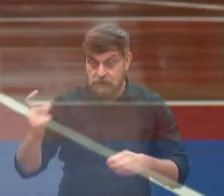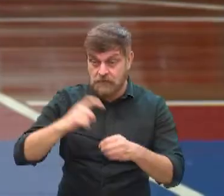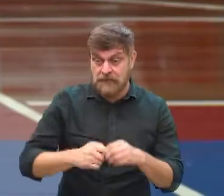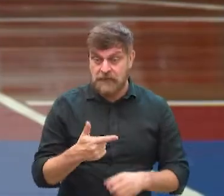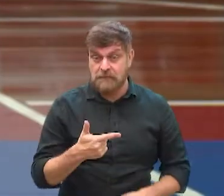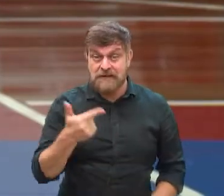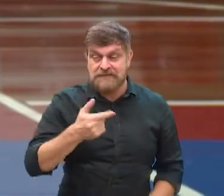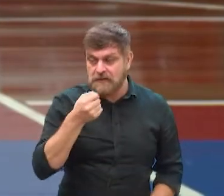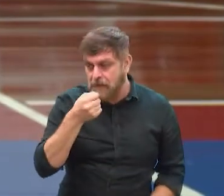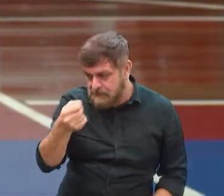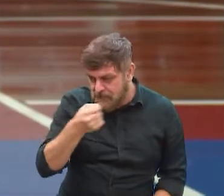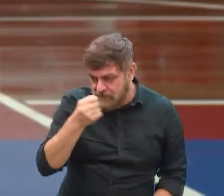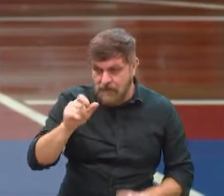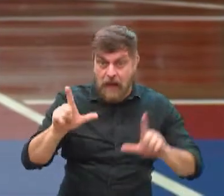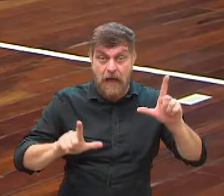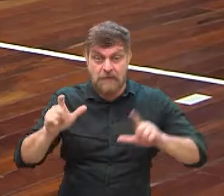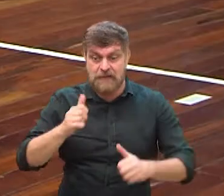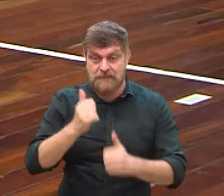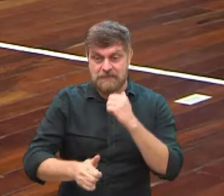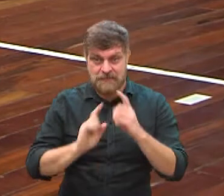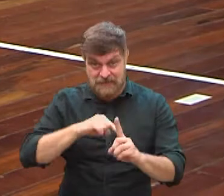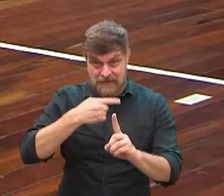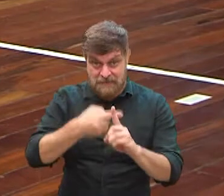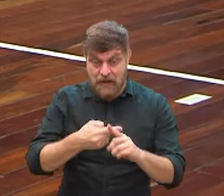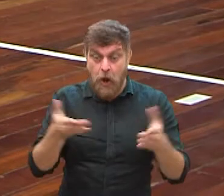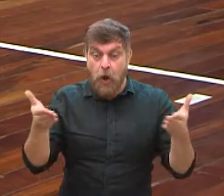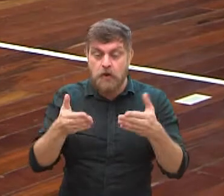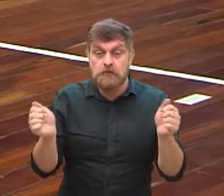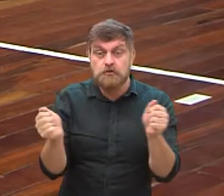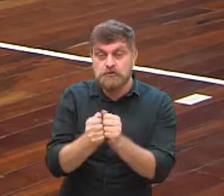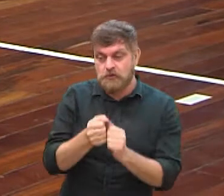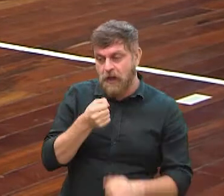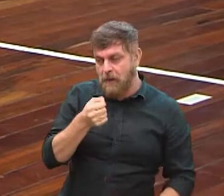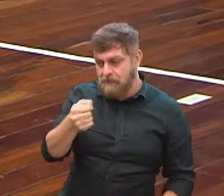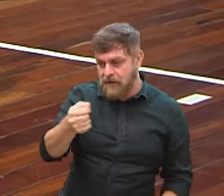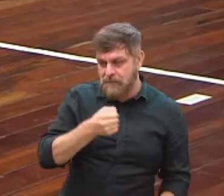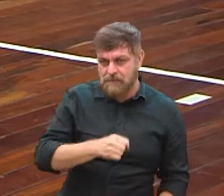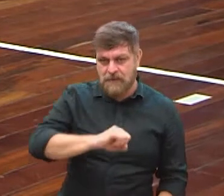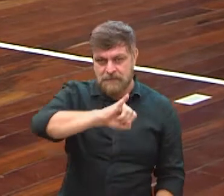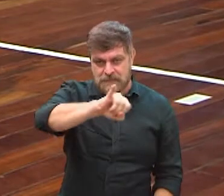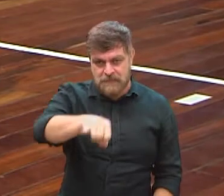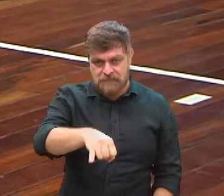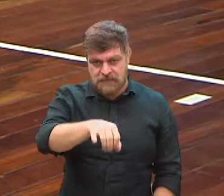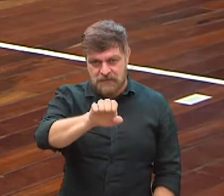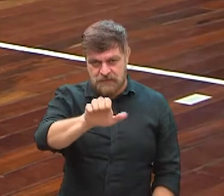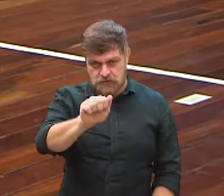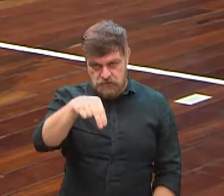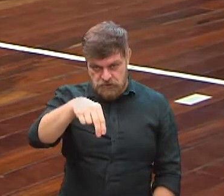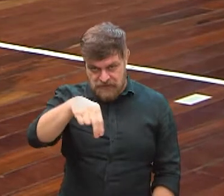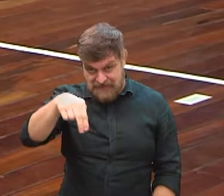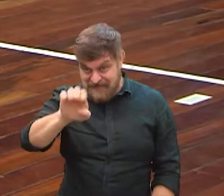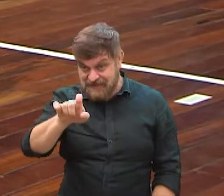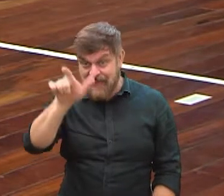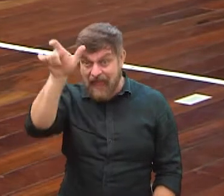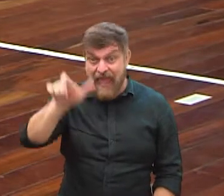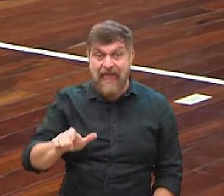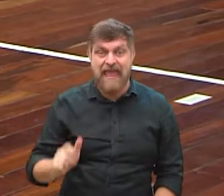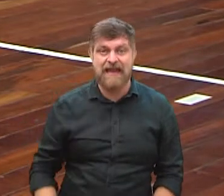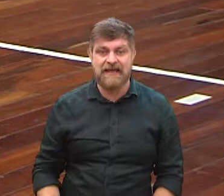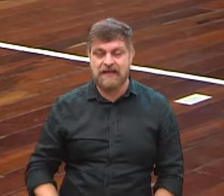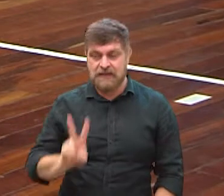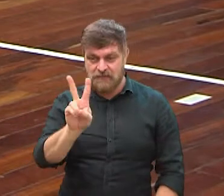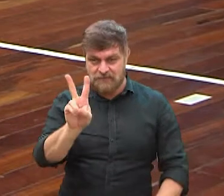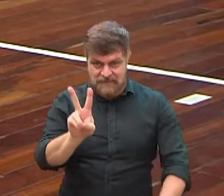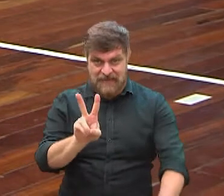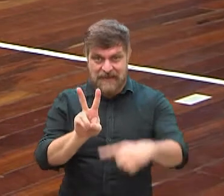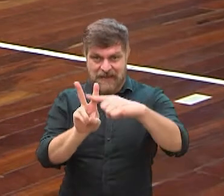Voltamos com o segundo bloco do programa Mais Esportes. Hoje estou entrevistando a Jane Flauzino Moraes, ela que é atleta do Veracruz Basquete,